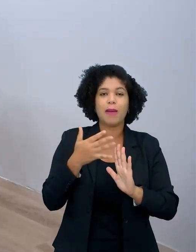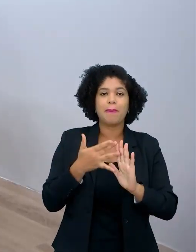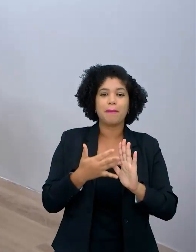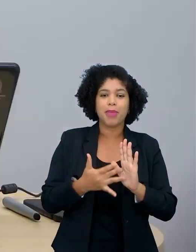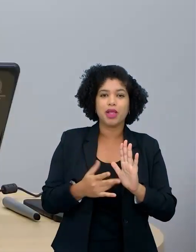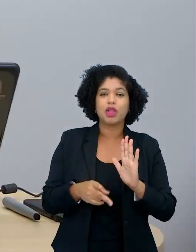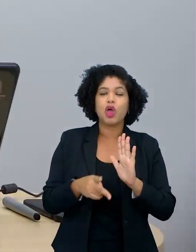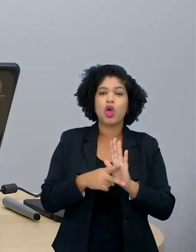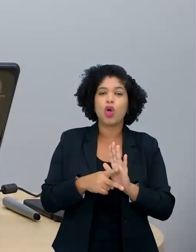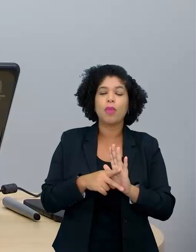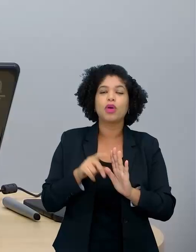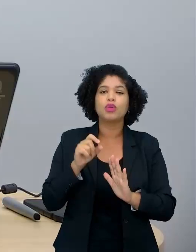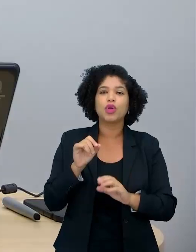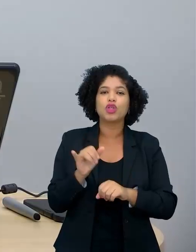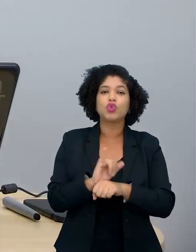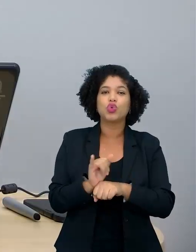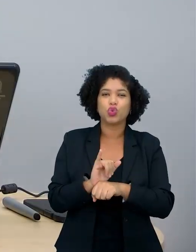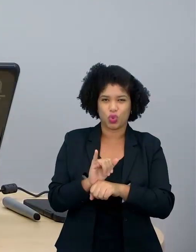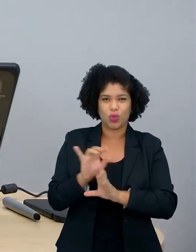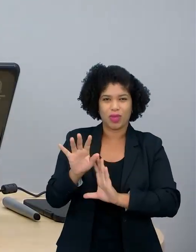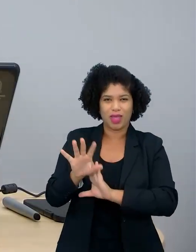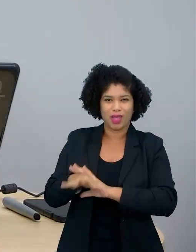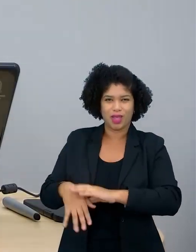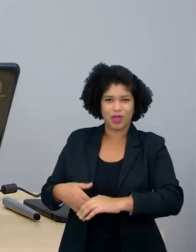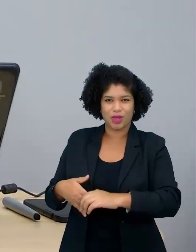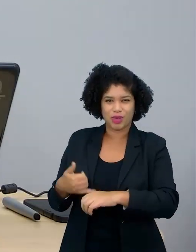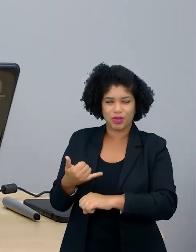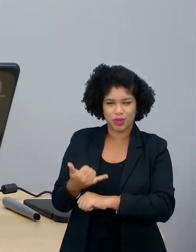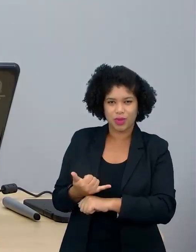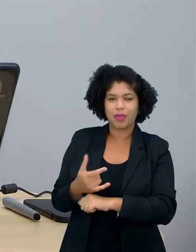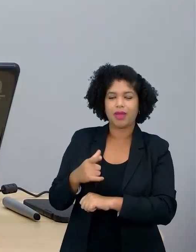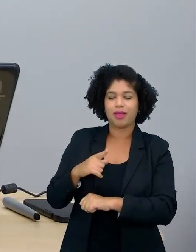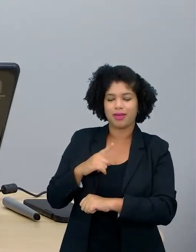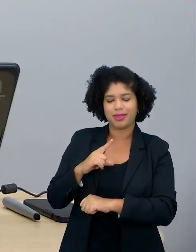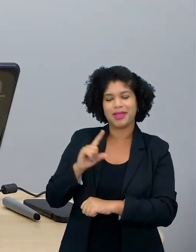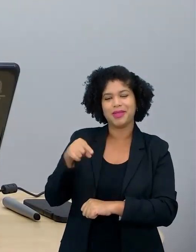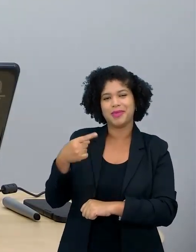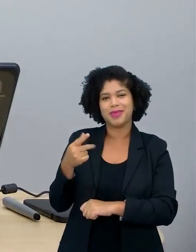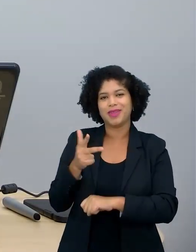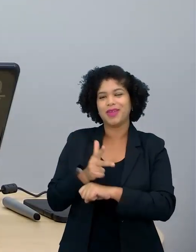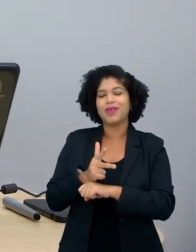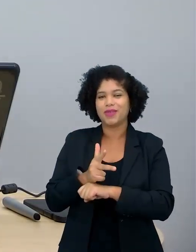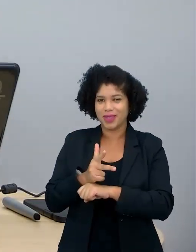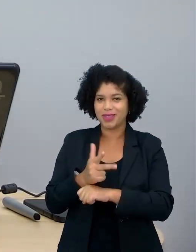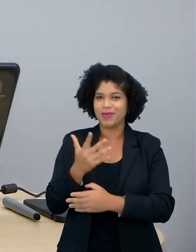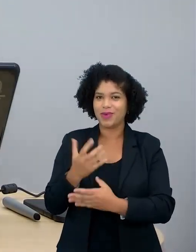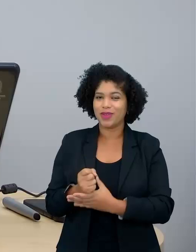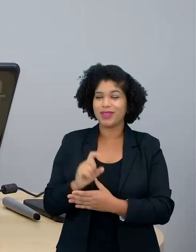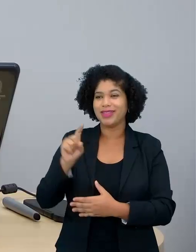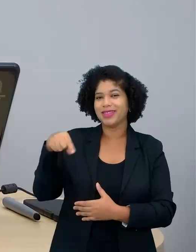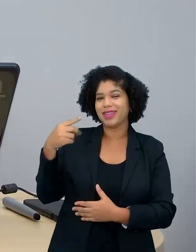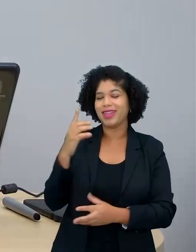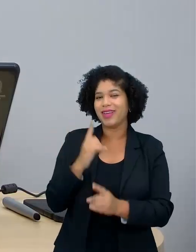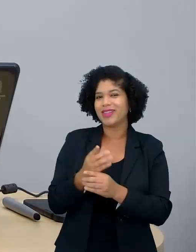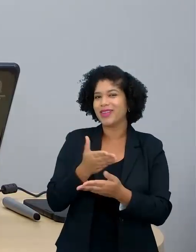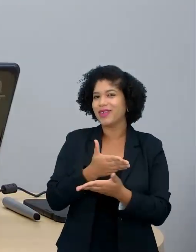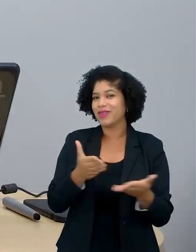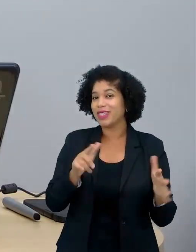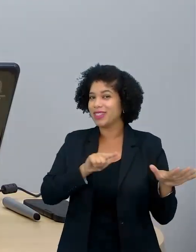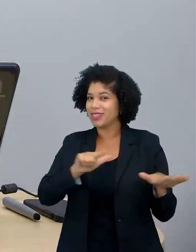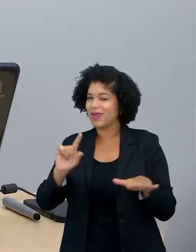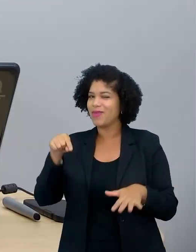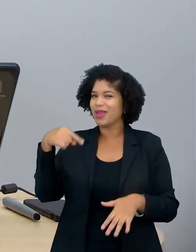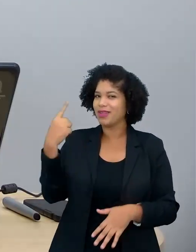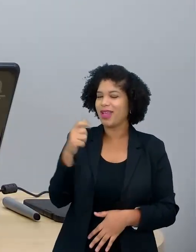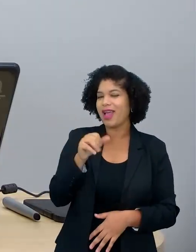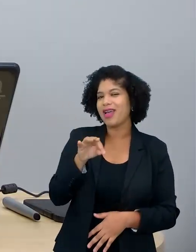YouTube de Ciências Humanas também vocês conseguem achar daqui a pouco aí essa formação, esse vídeo, tá bom? Então, até a próxima e até a próxima semana com